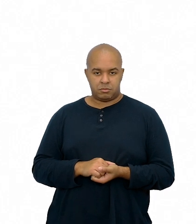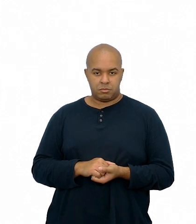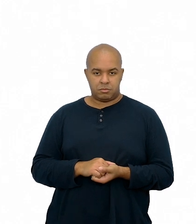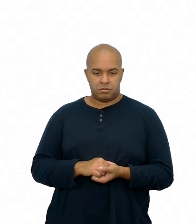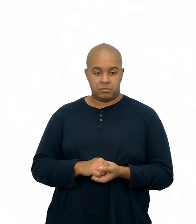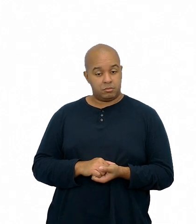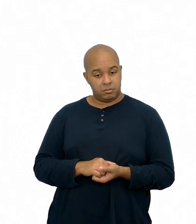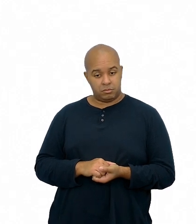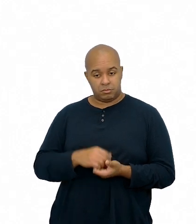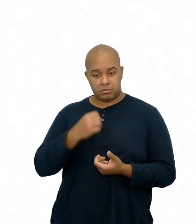Bom,